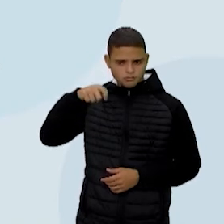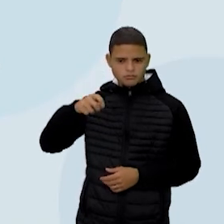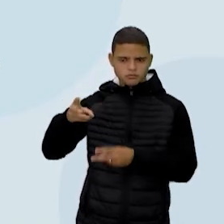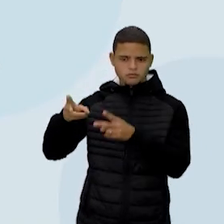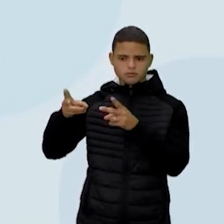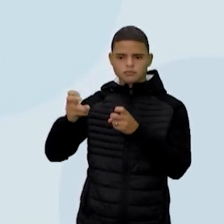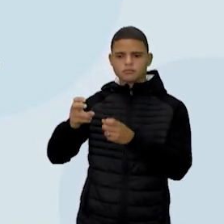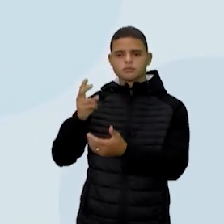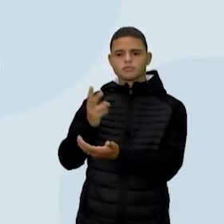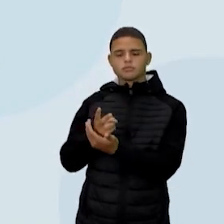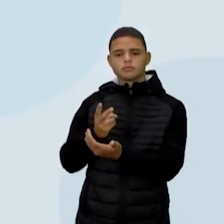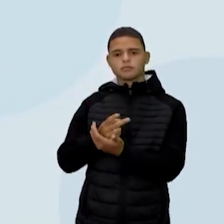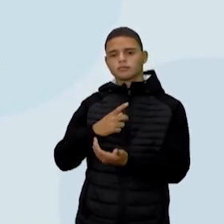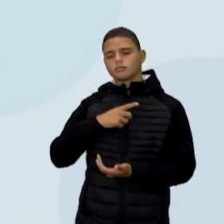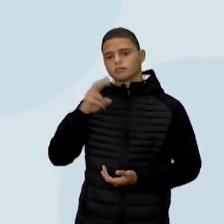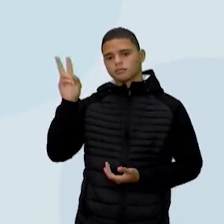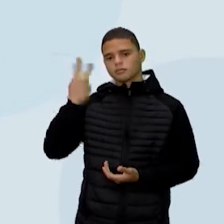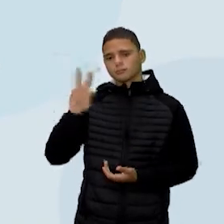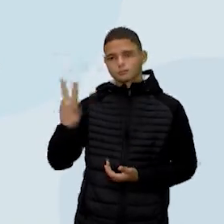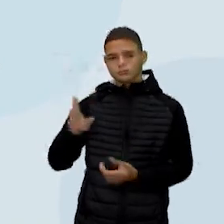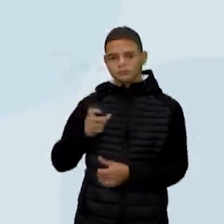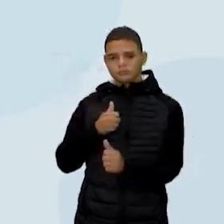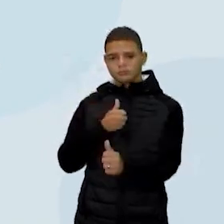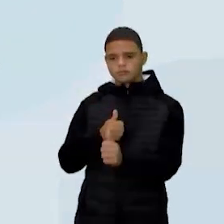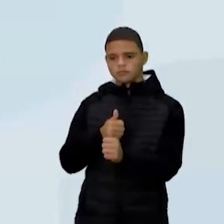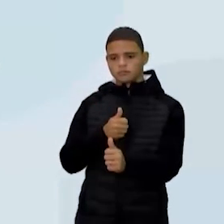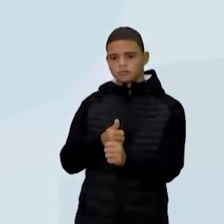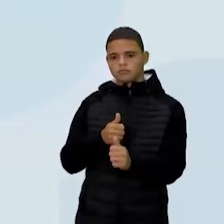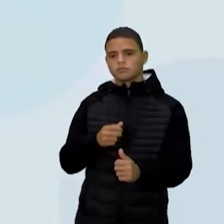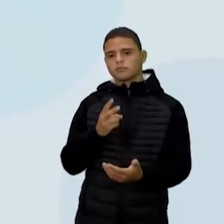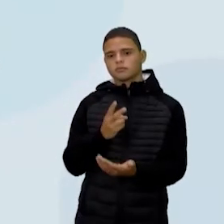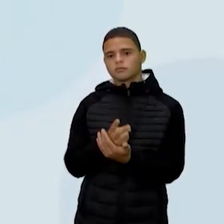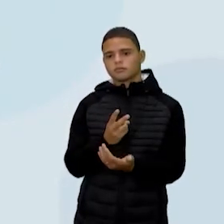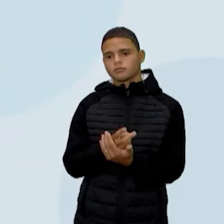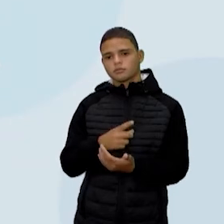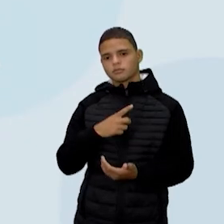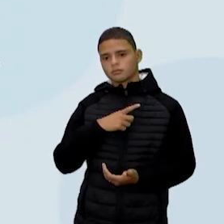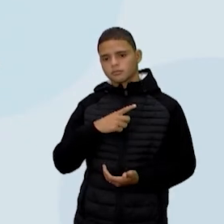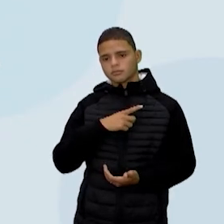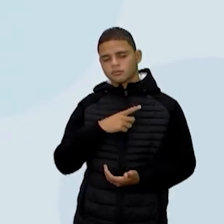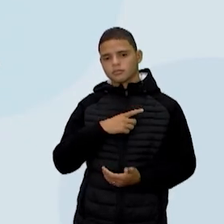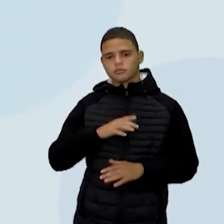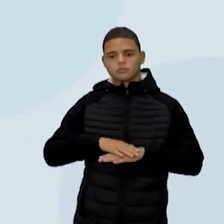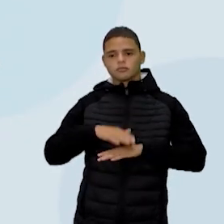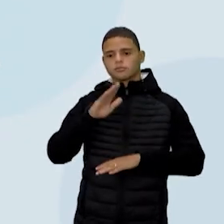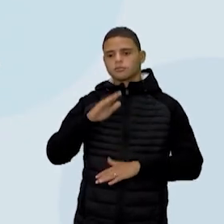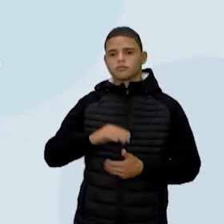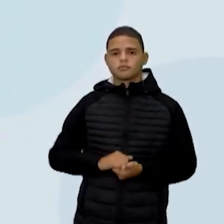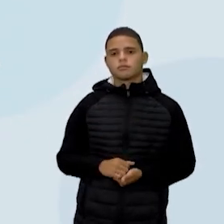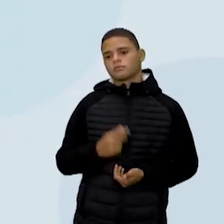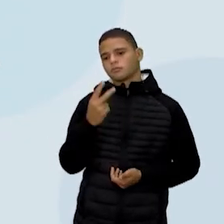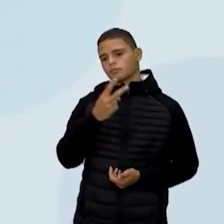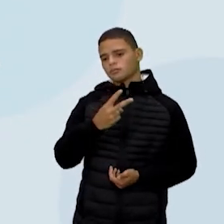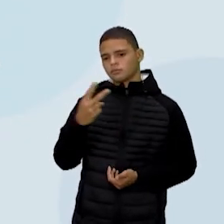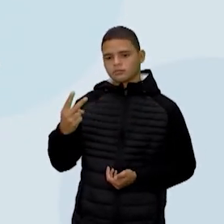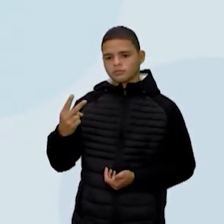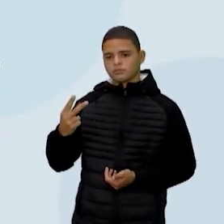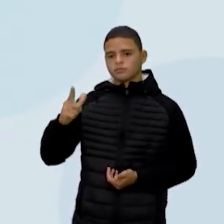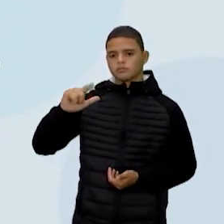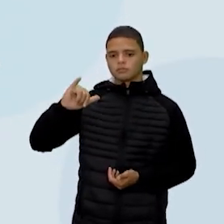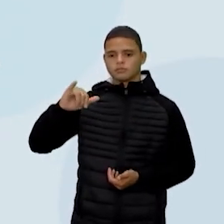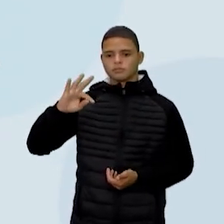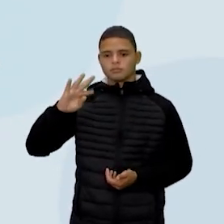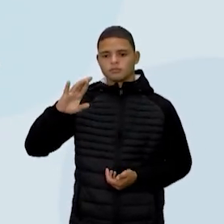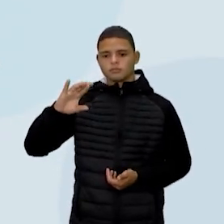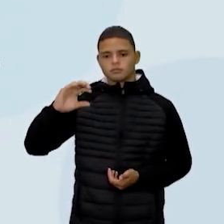quando aparece um valorzinho, grudado no valor, sempre tem o nome da grandeza, né? Então, ó, 22, o quê? Litros,